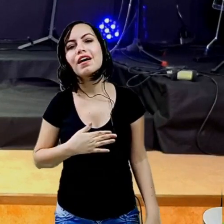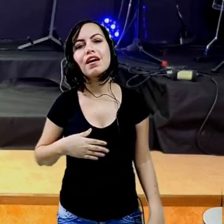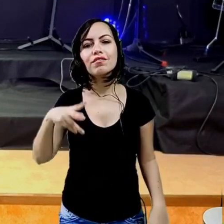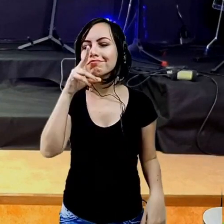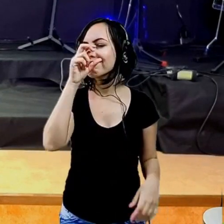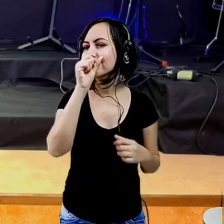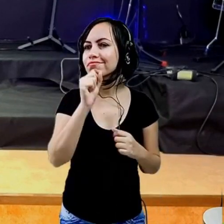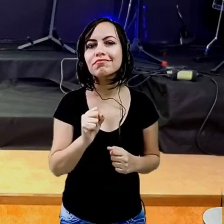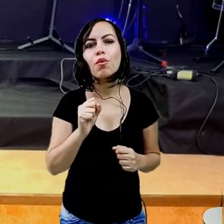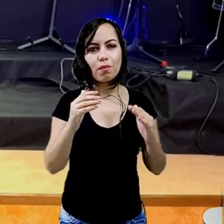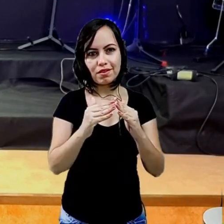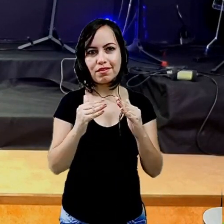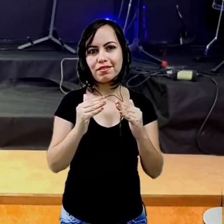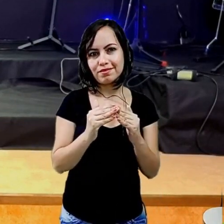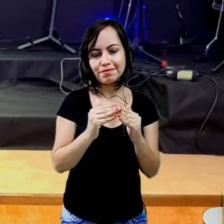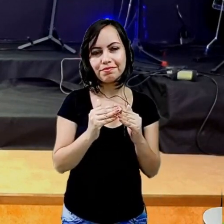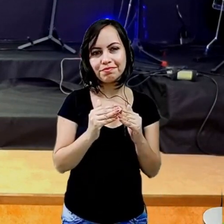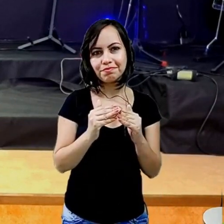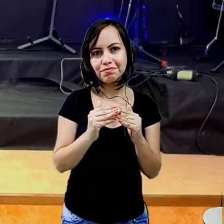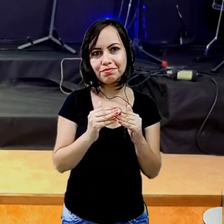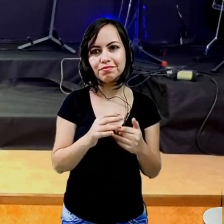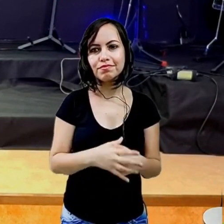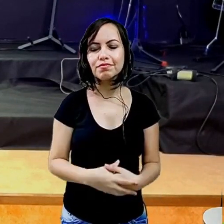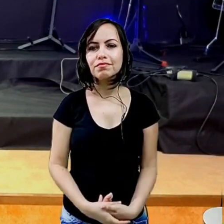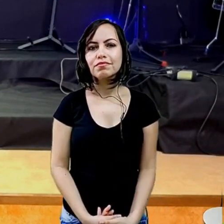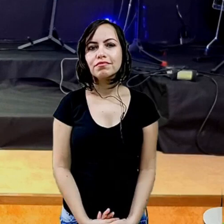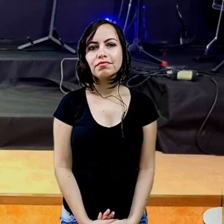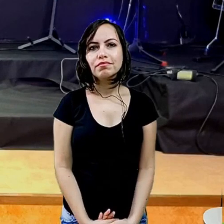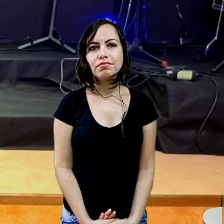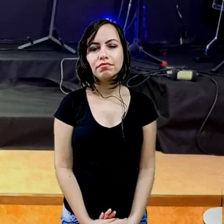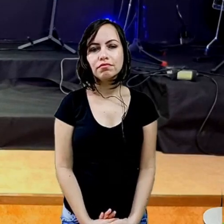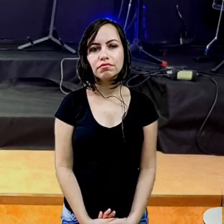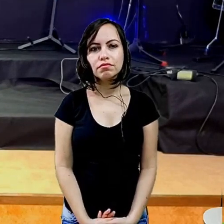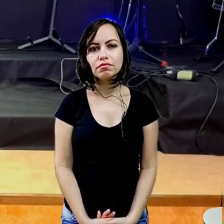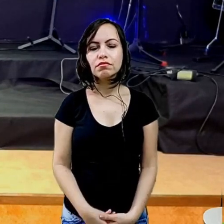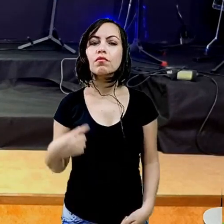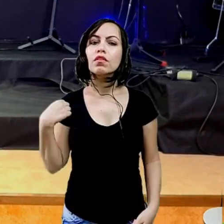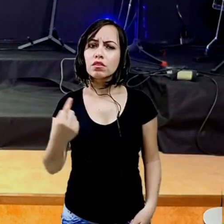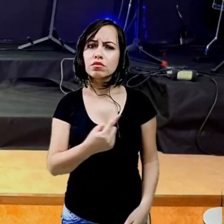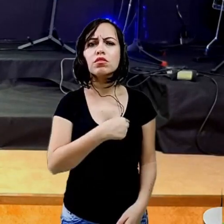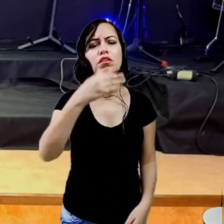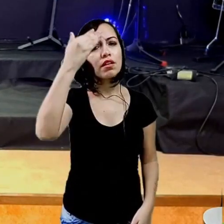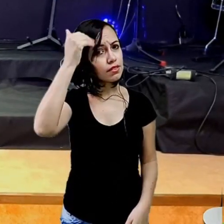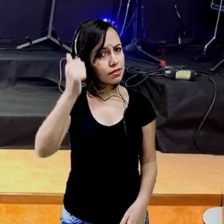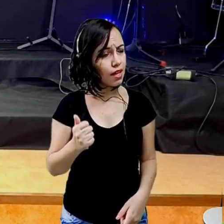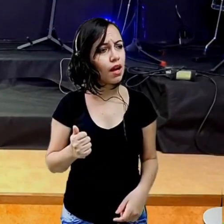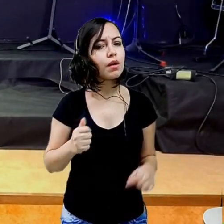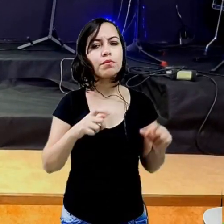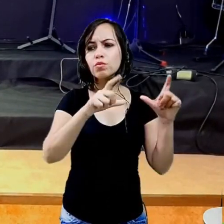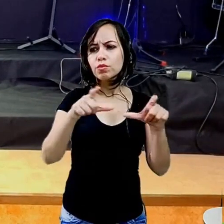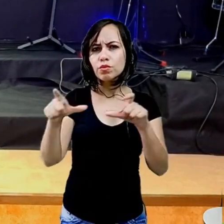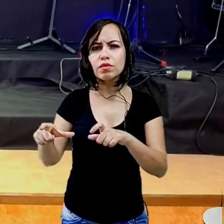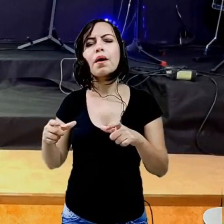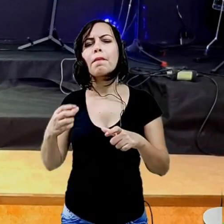que é uma casa, que é uma residência. A gente sabe muito bem o ambiente